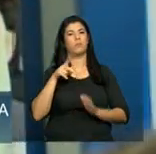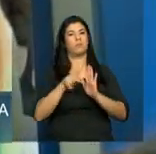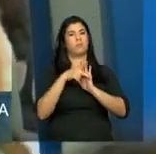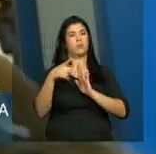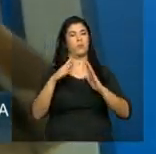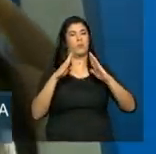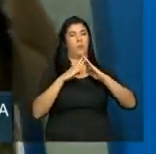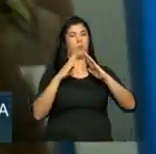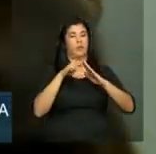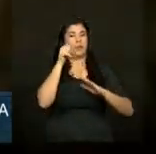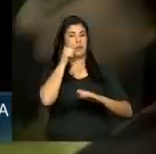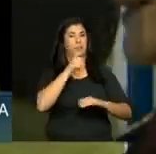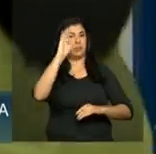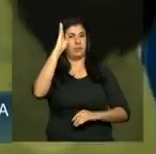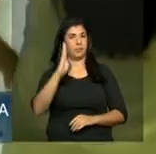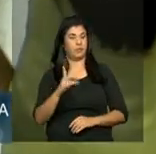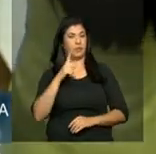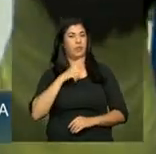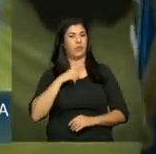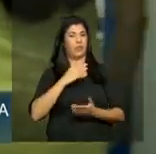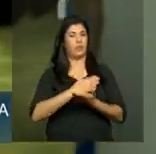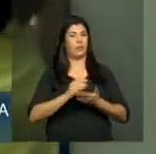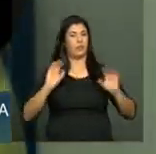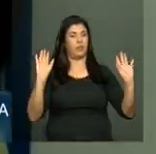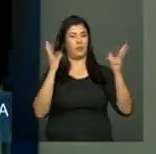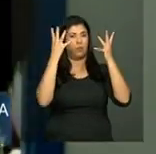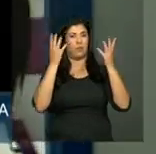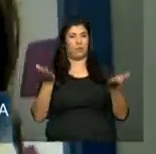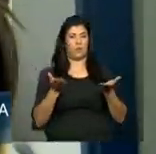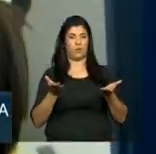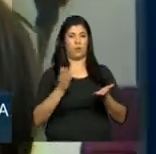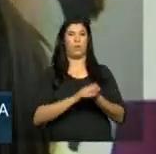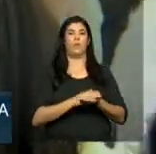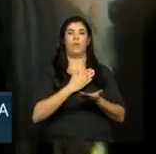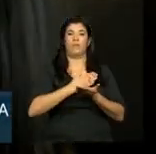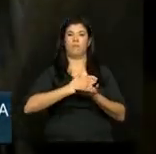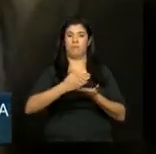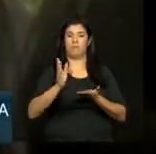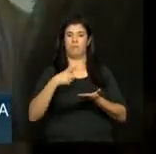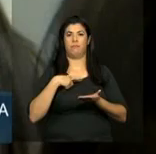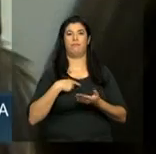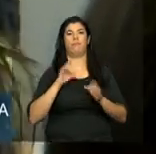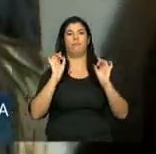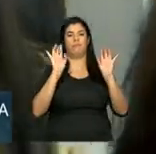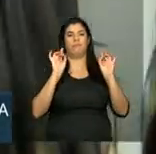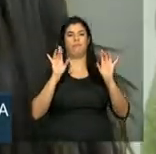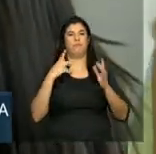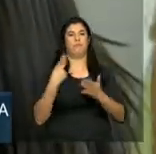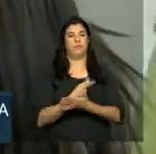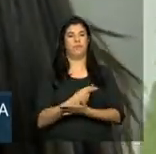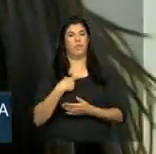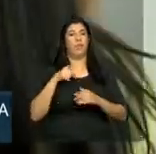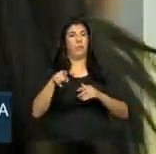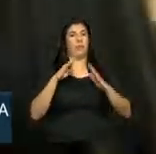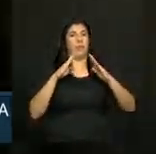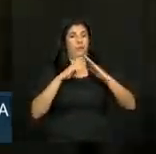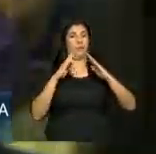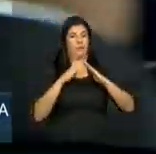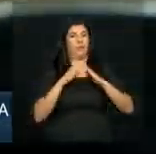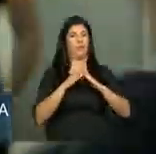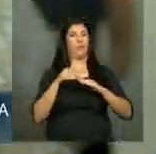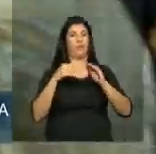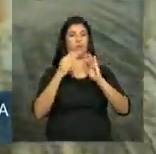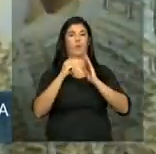da casa da mulher brasileira que será inaugurada Logo mais em cerimônia oficial a casa é um dos eixos do